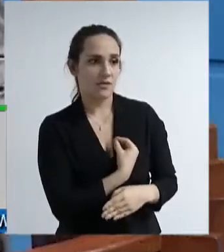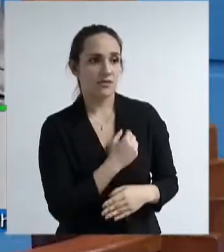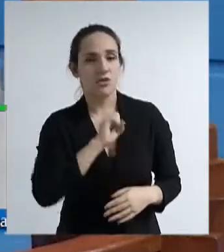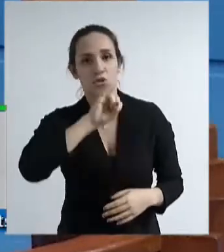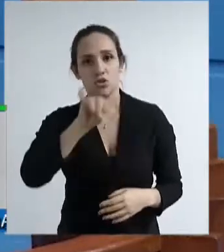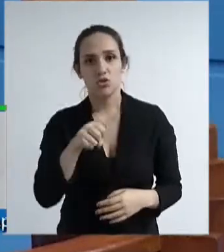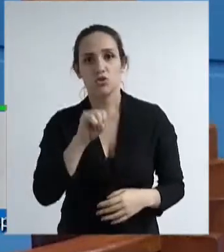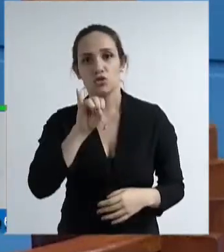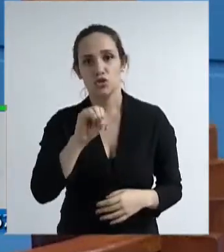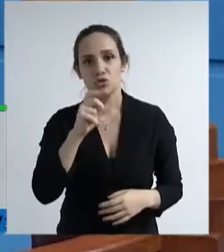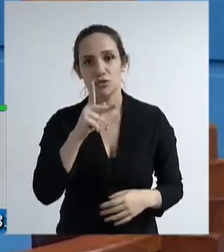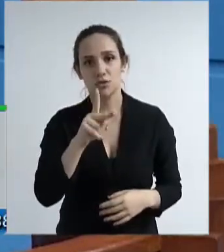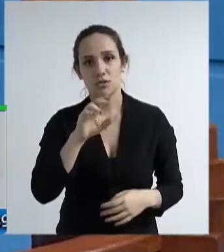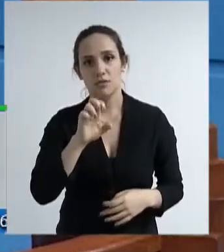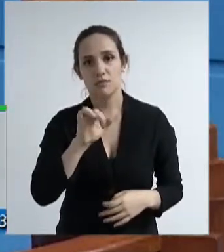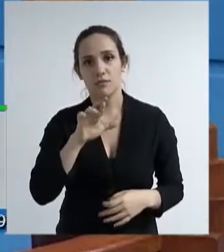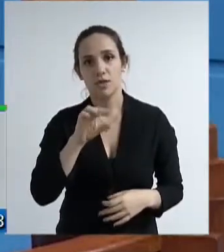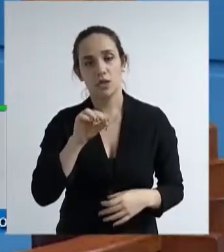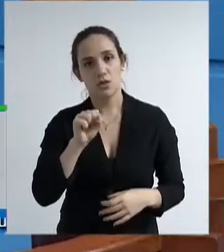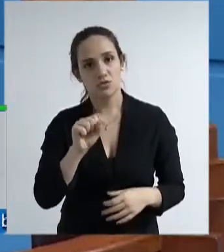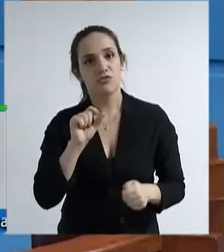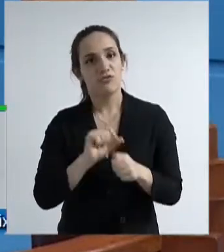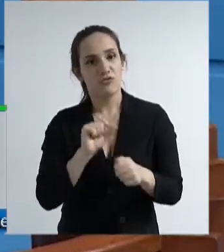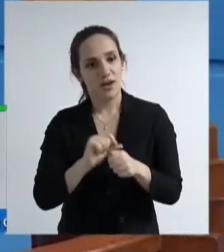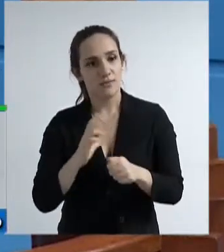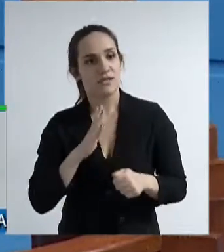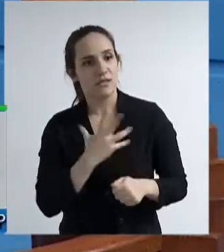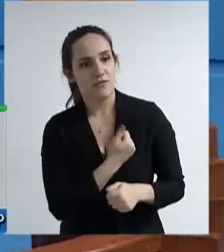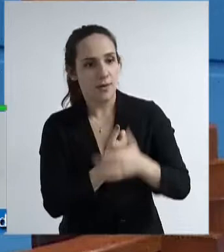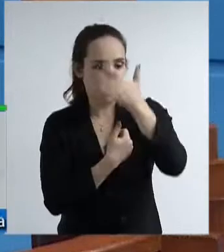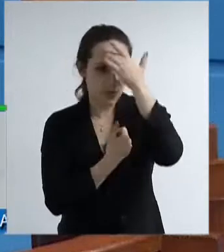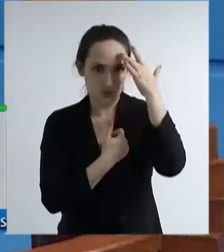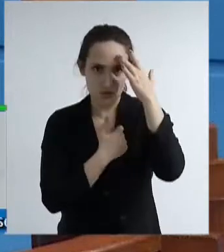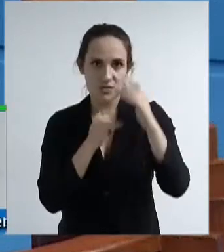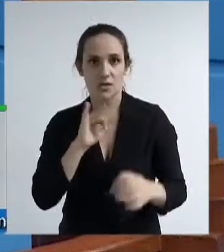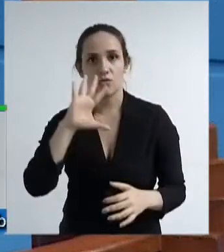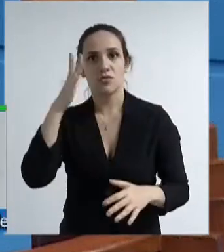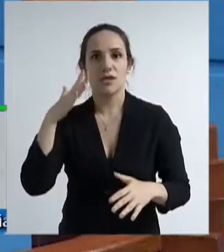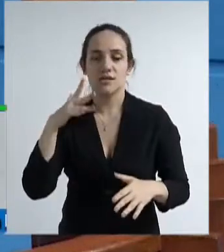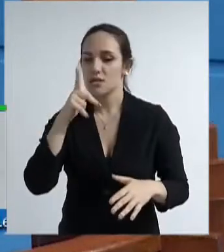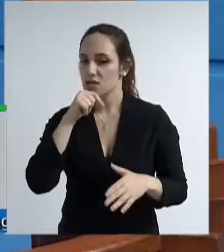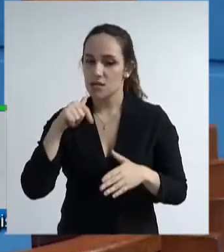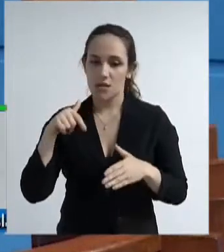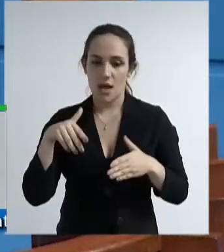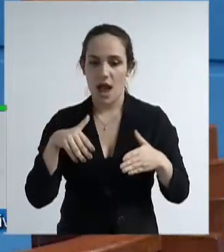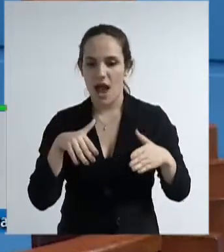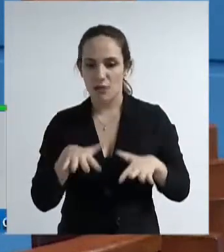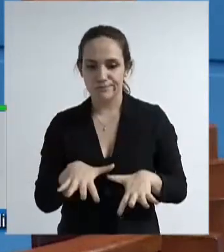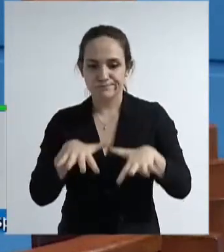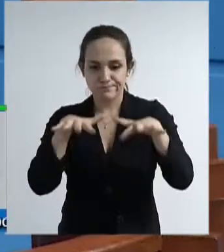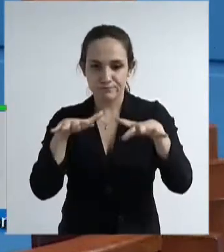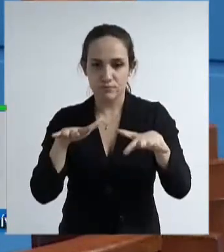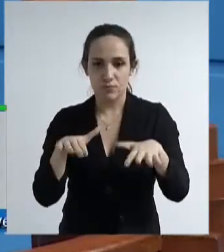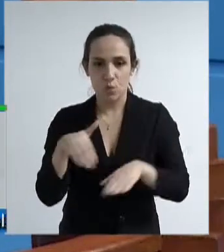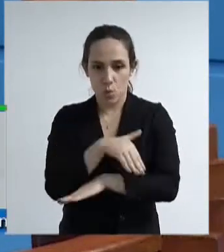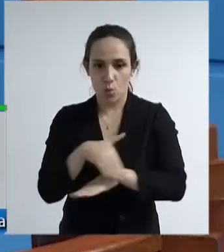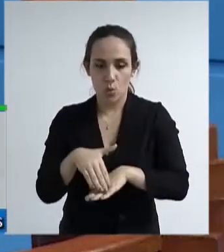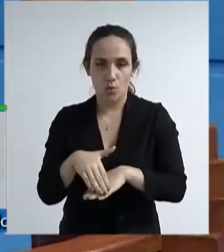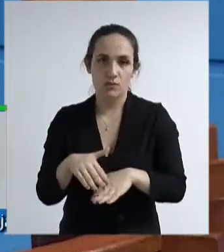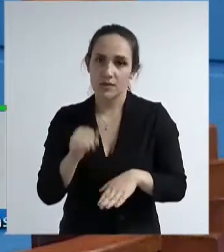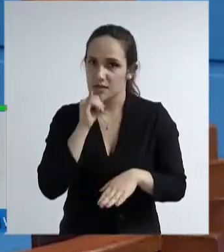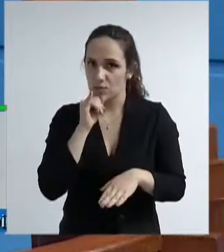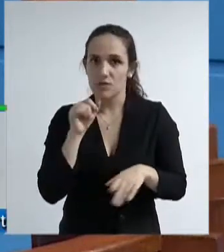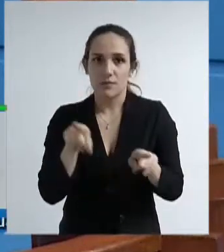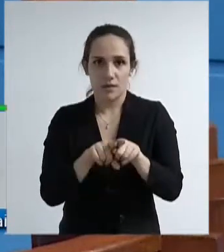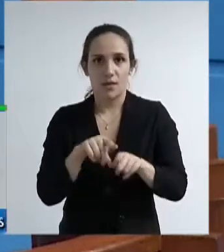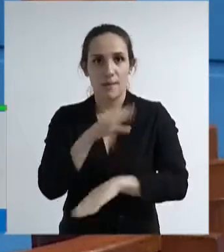jipeiros brasileiros realizam voluntariamente em atoleiros, em enchentes e também após tragédias, como o que aconteceu em Brumadinho,